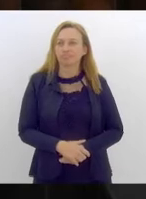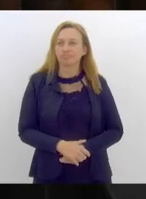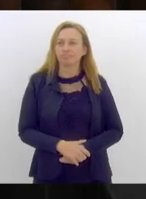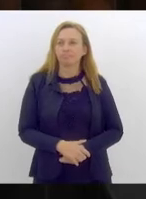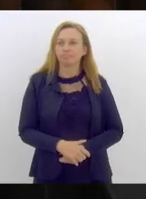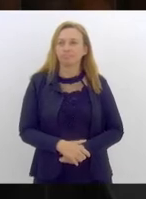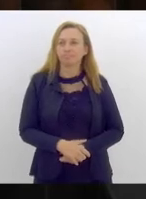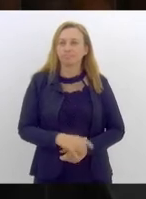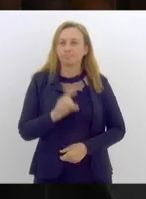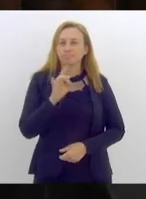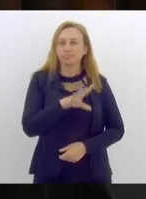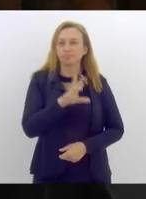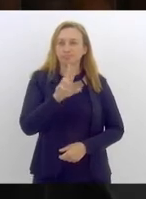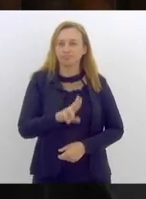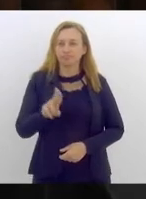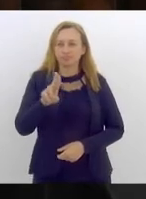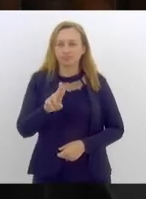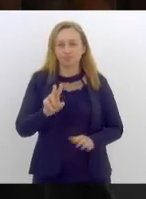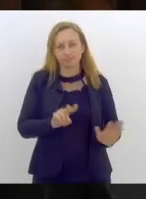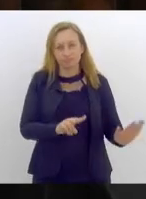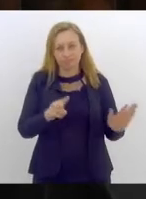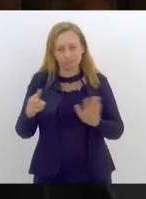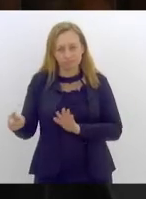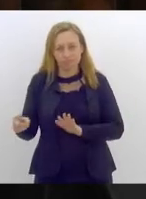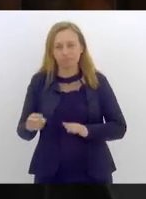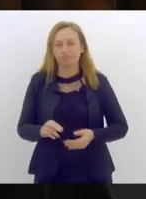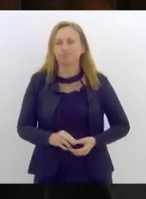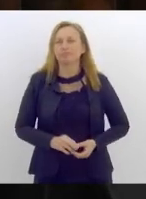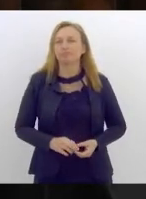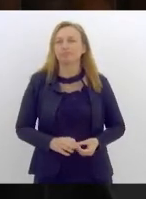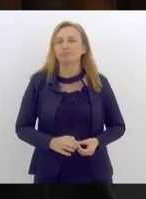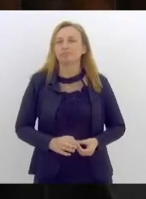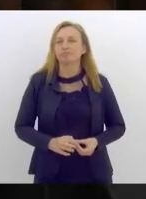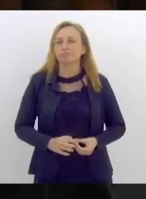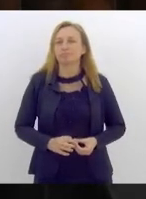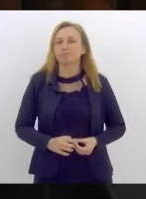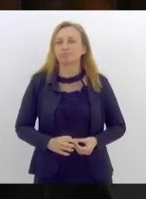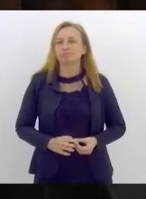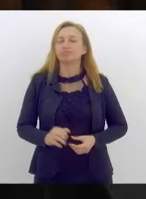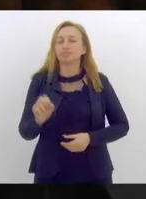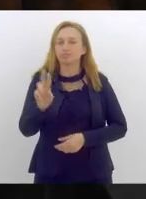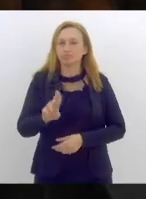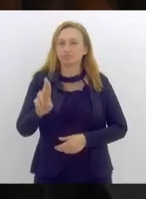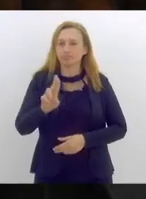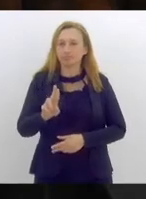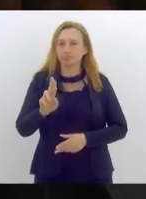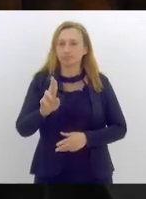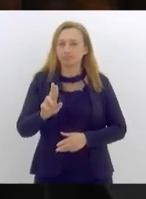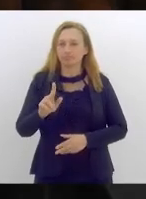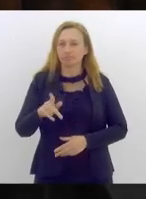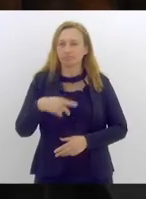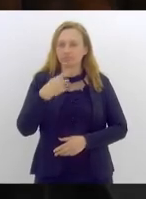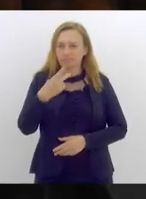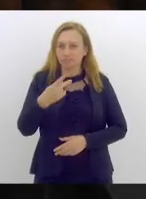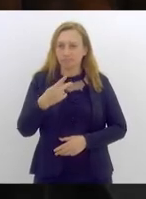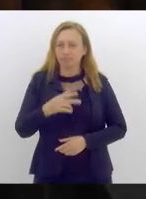último dia da semana para que a gente possa fazer uso da palavra